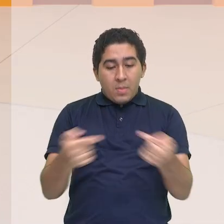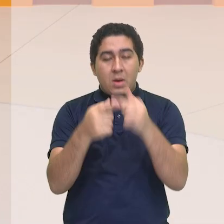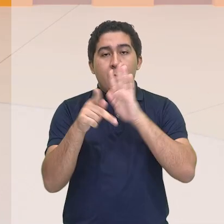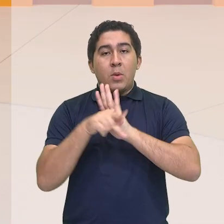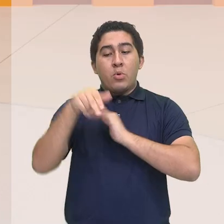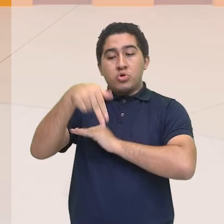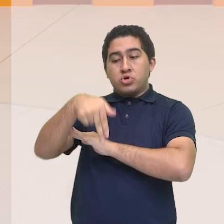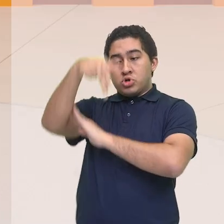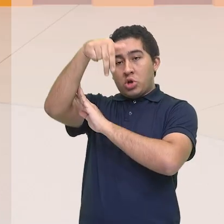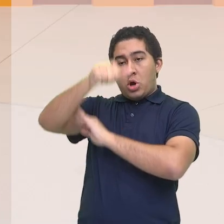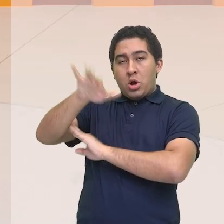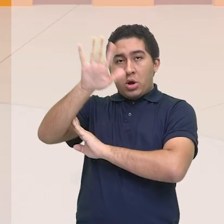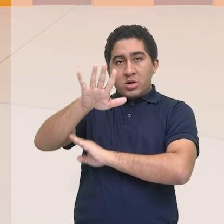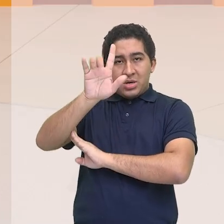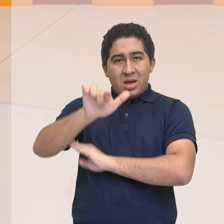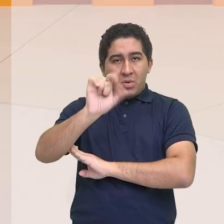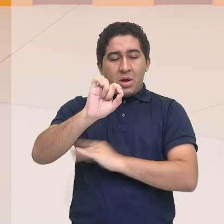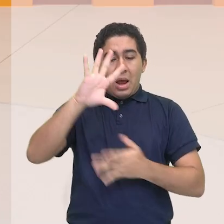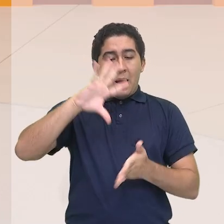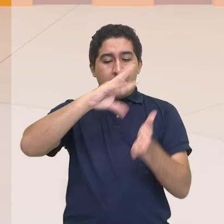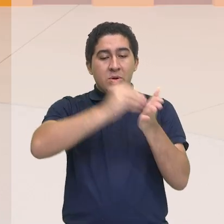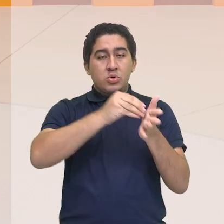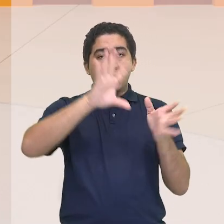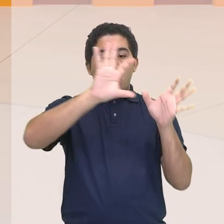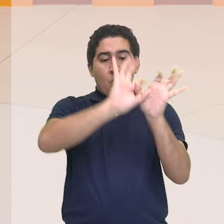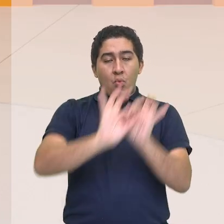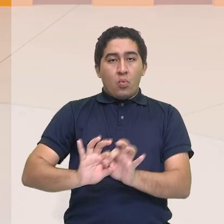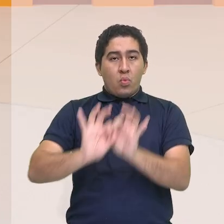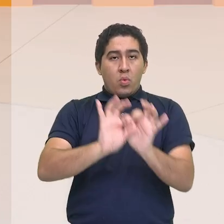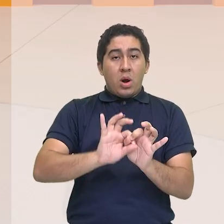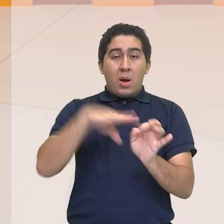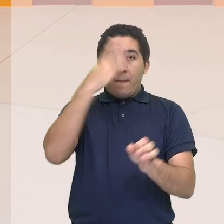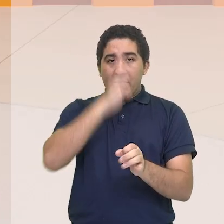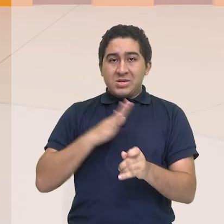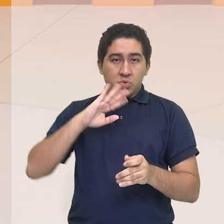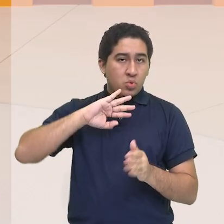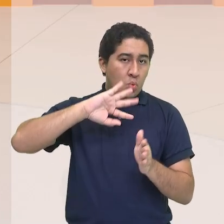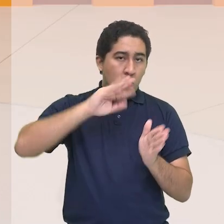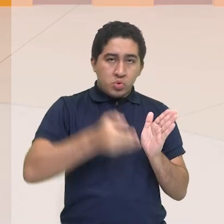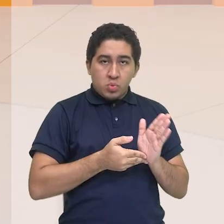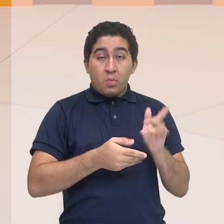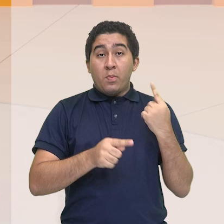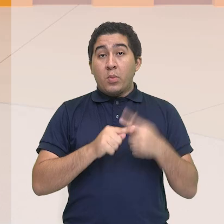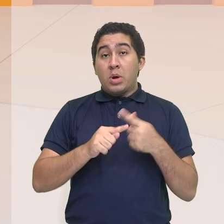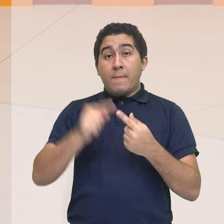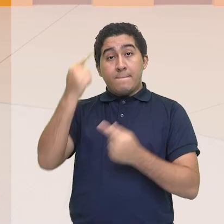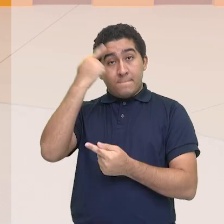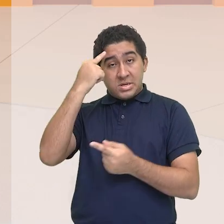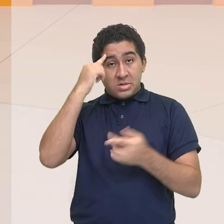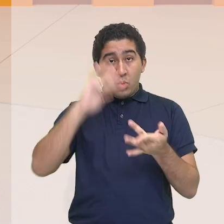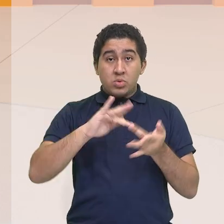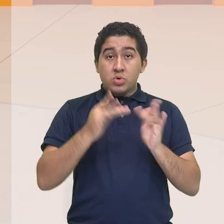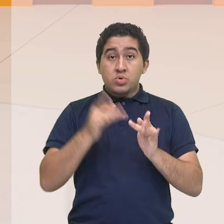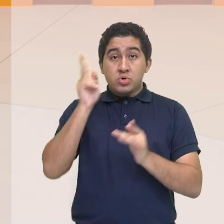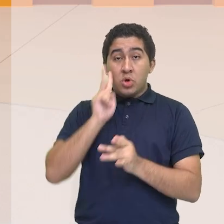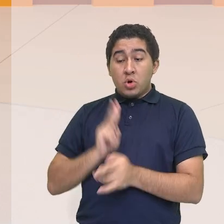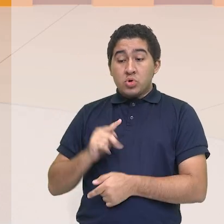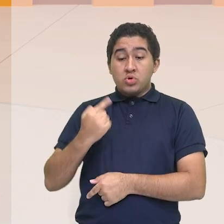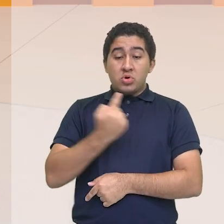região norte, a região amazônica, ao restante do Brasil. Até porque, historicamente, a gente não é